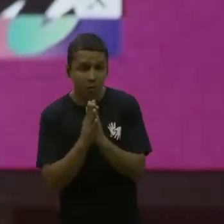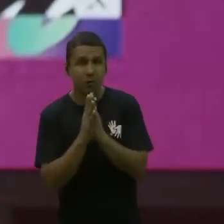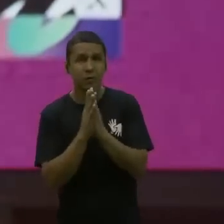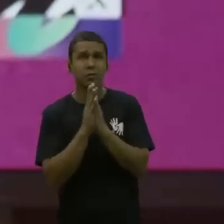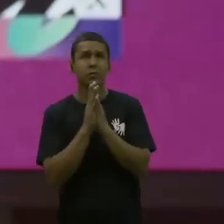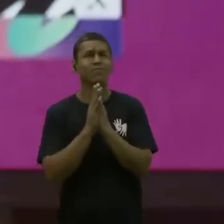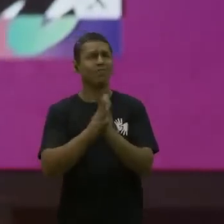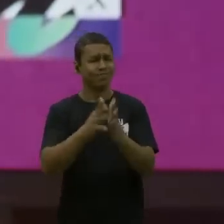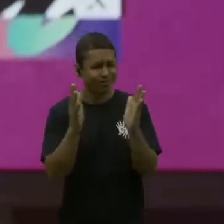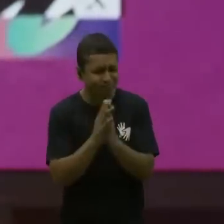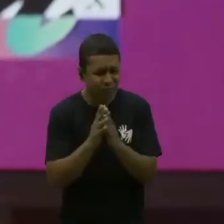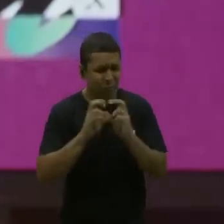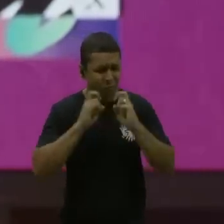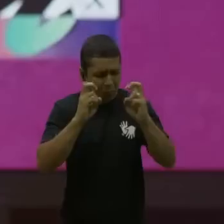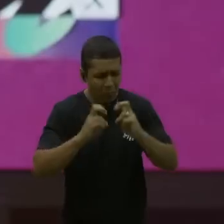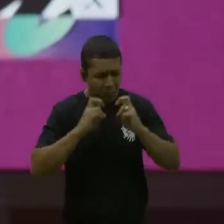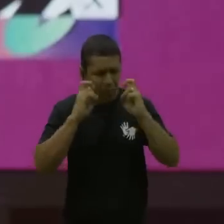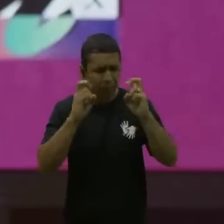não cesse de clamar,